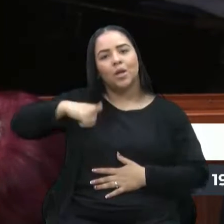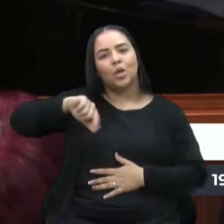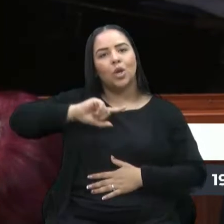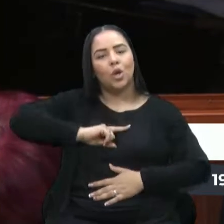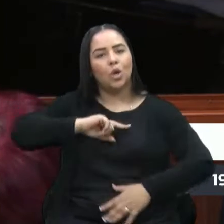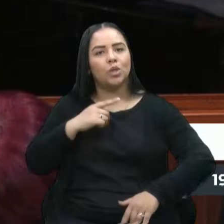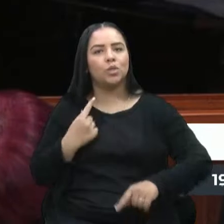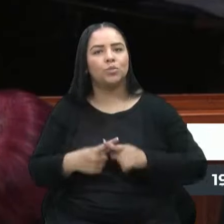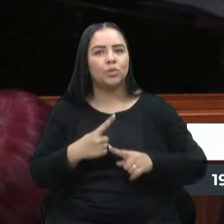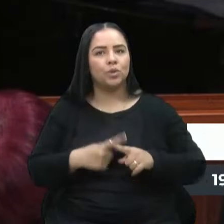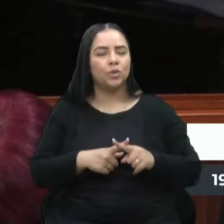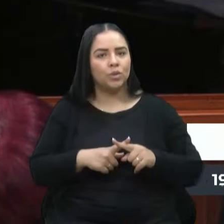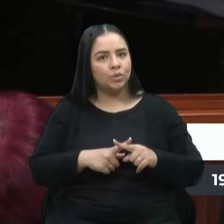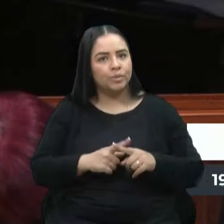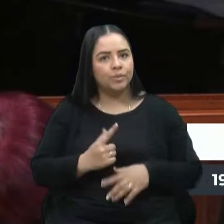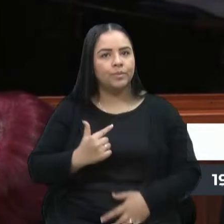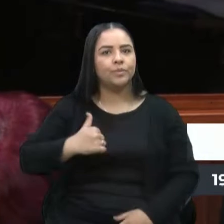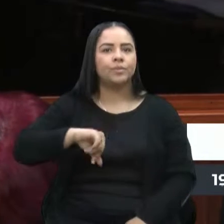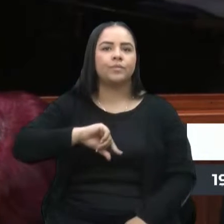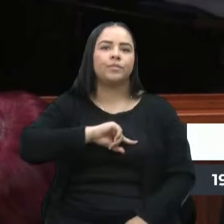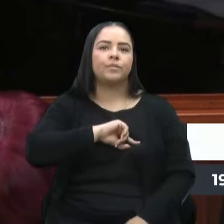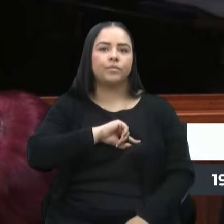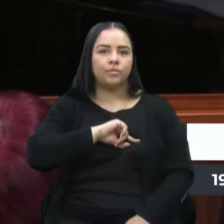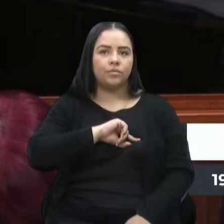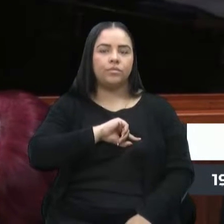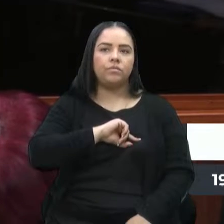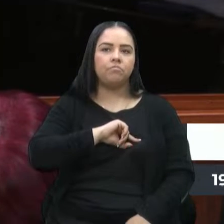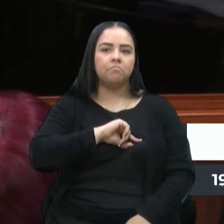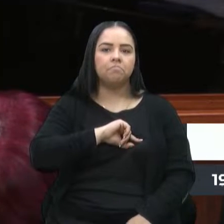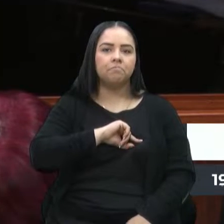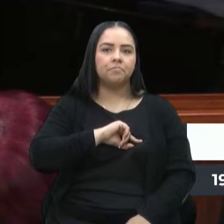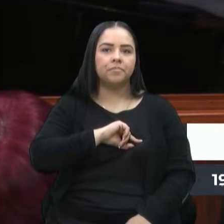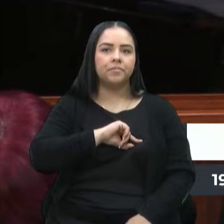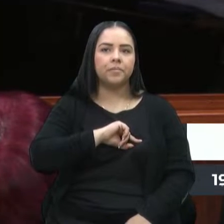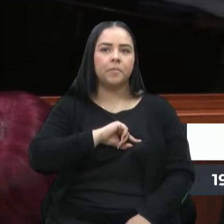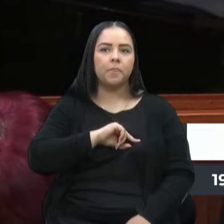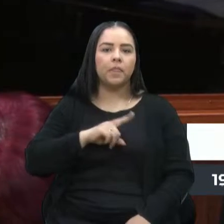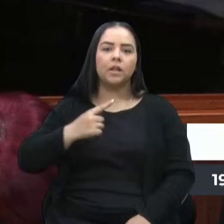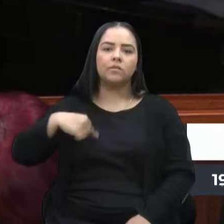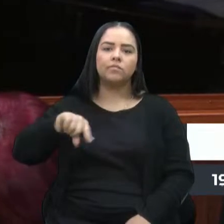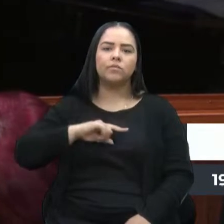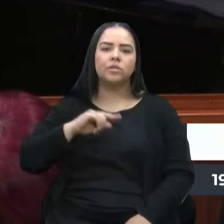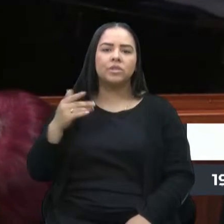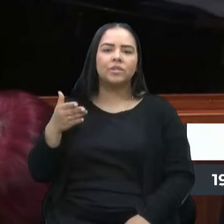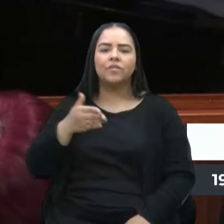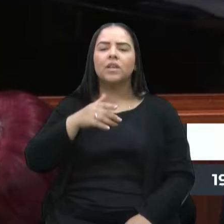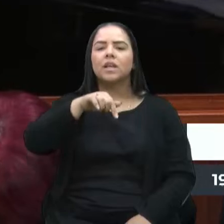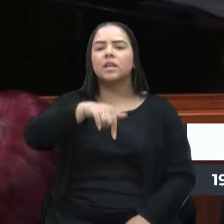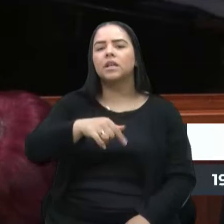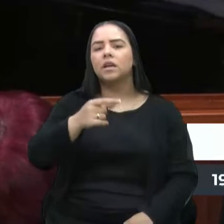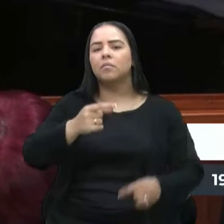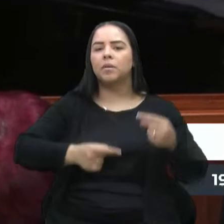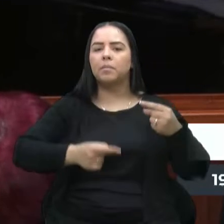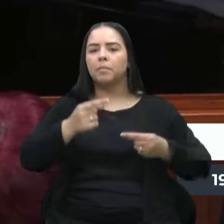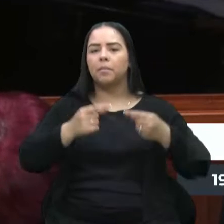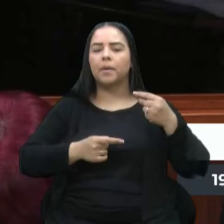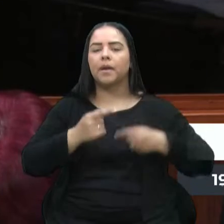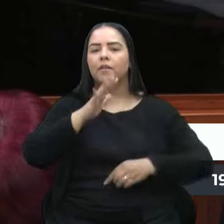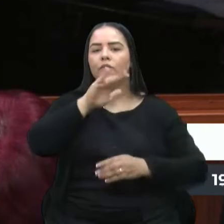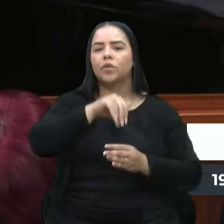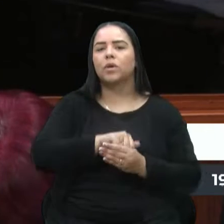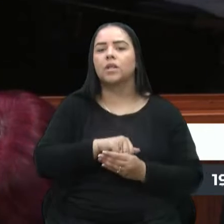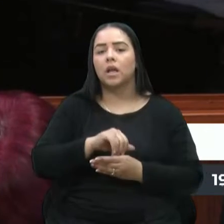quando a gente vem a esse plenário discutir e votar